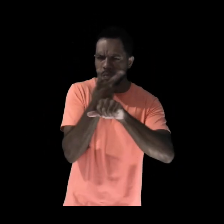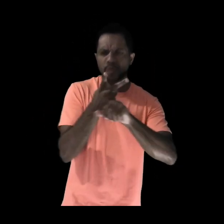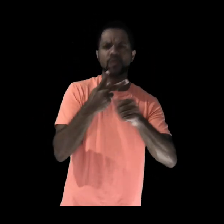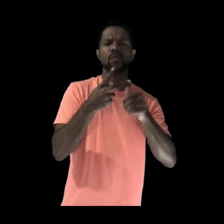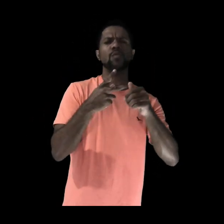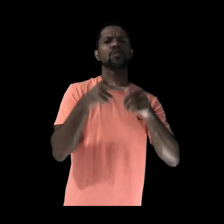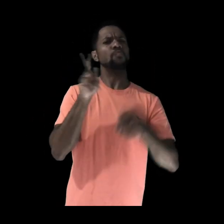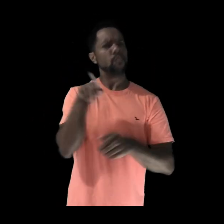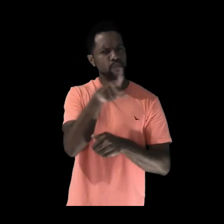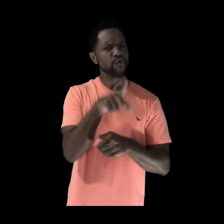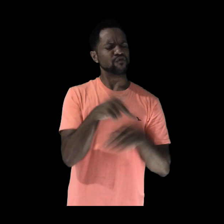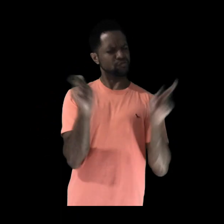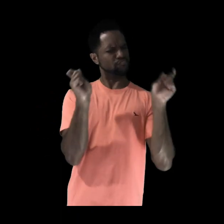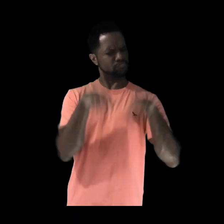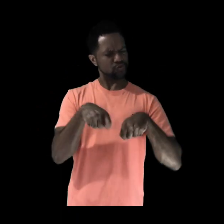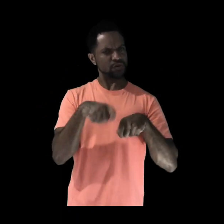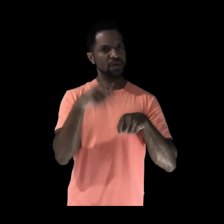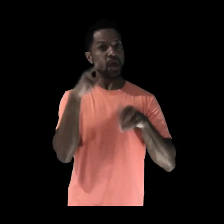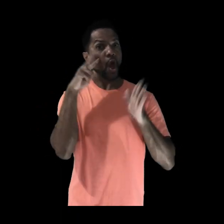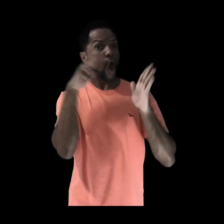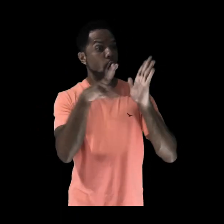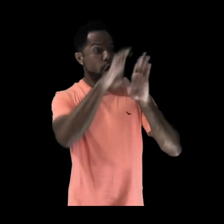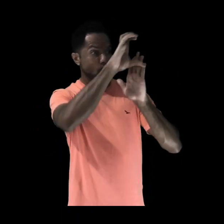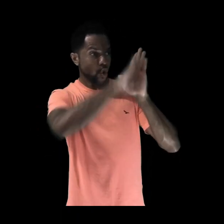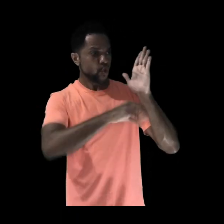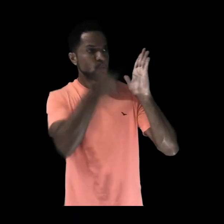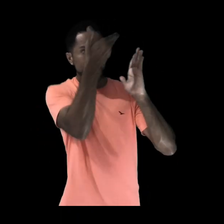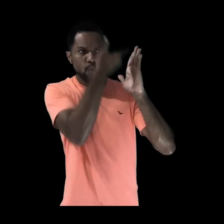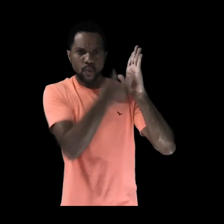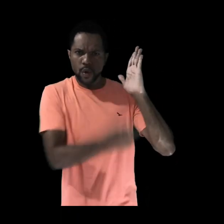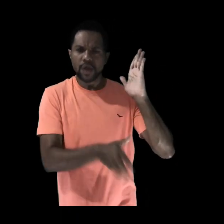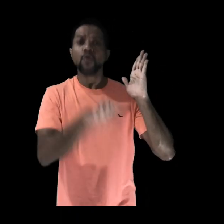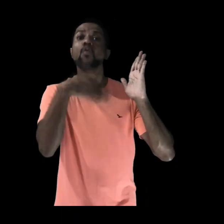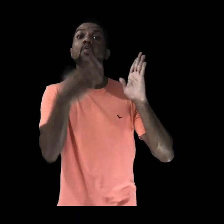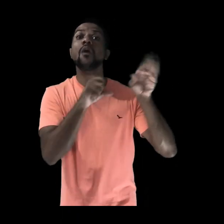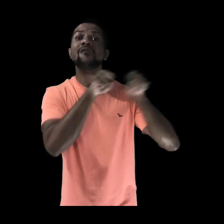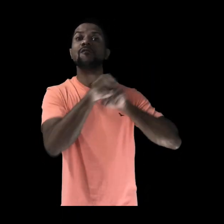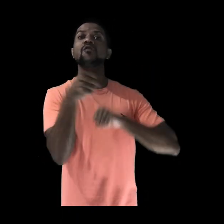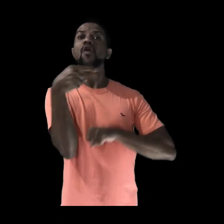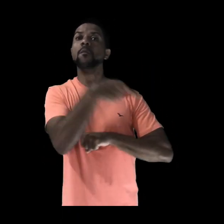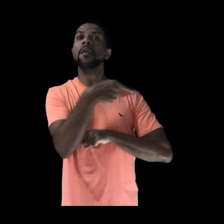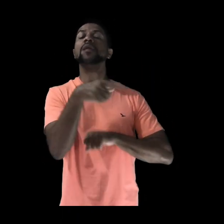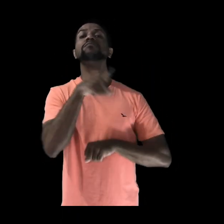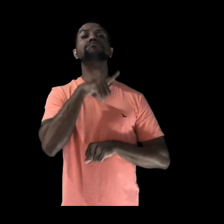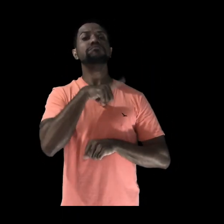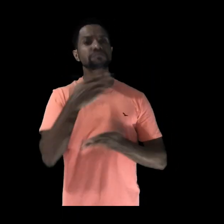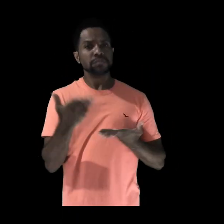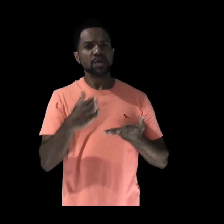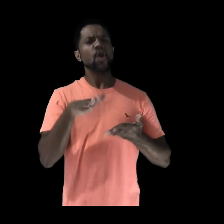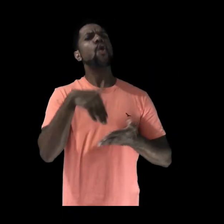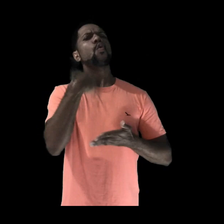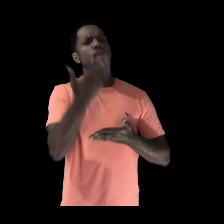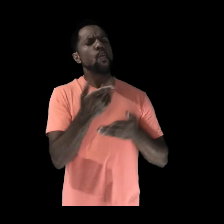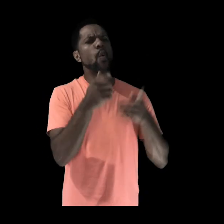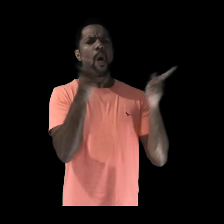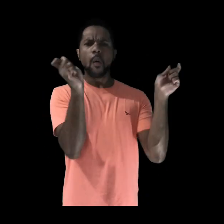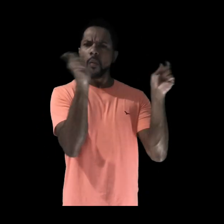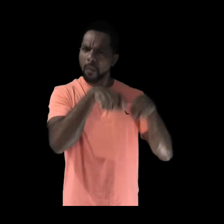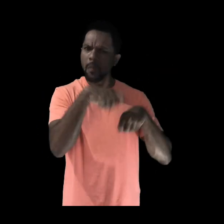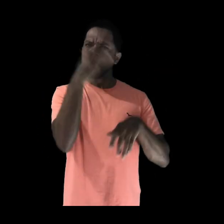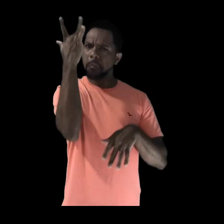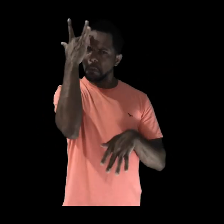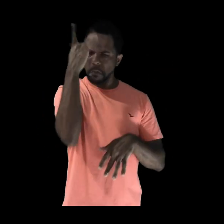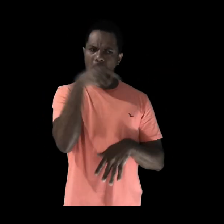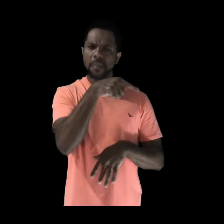Libras? Procure um professor que seja competente. Olhe o currículo desse professor, veja quais são as formações que ele tem, veja quais